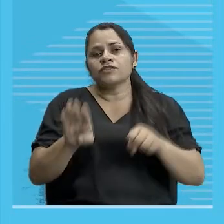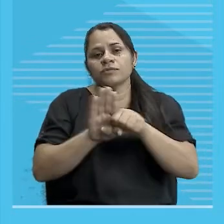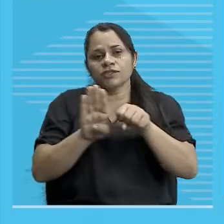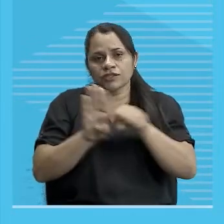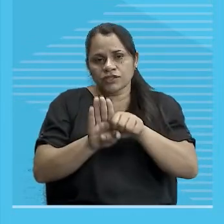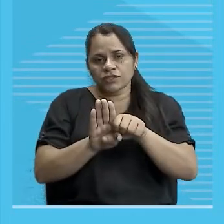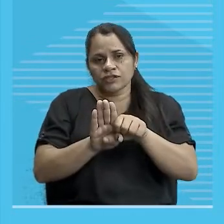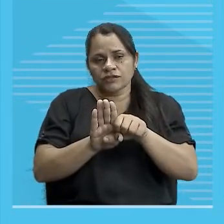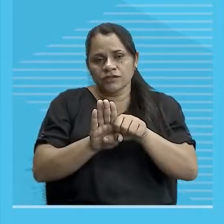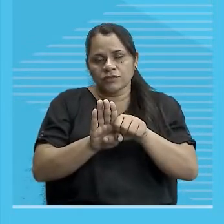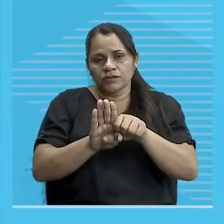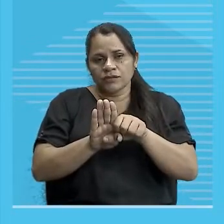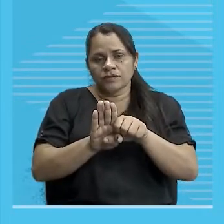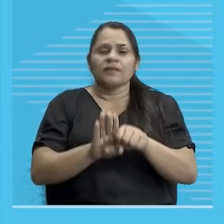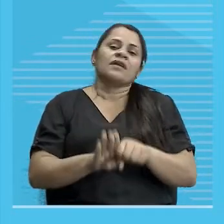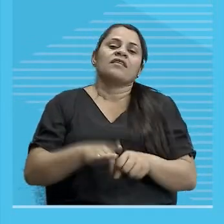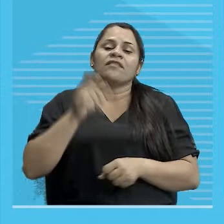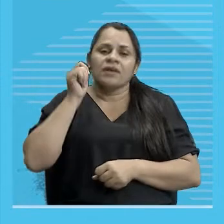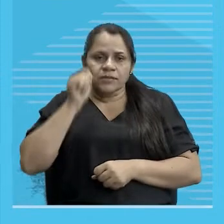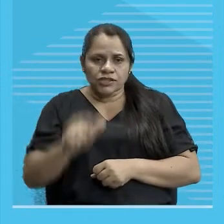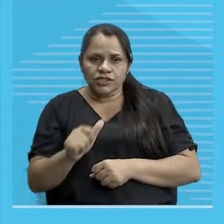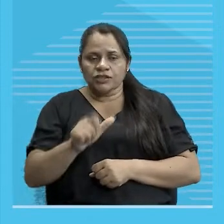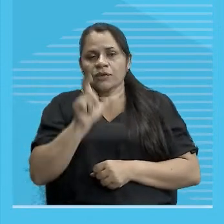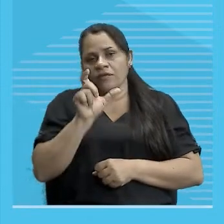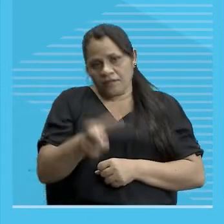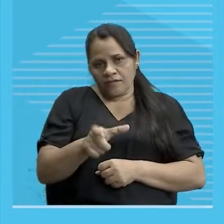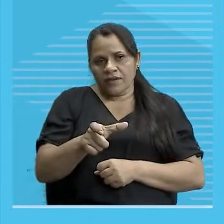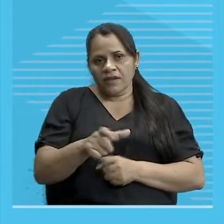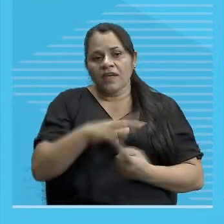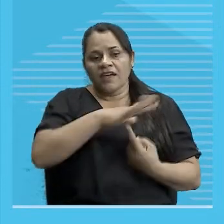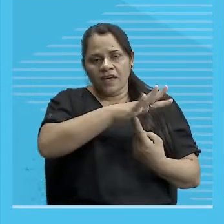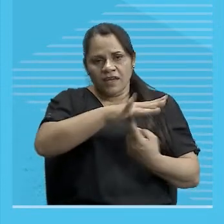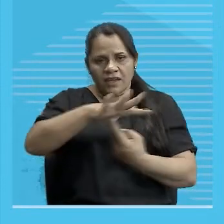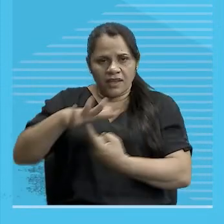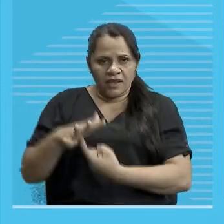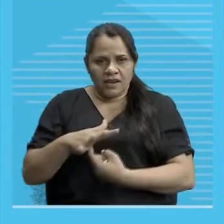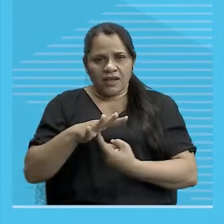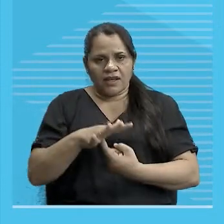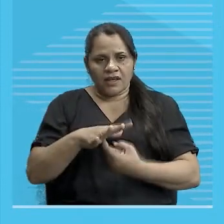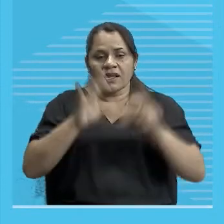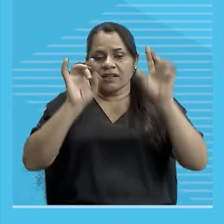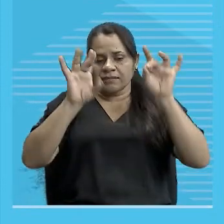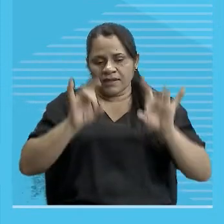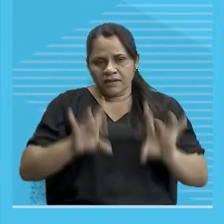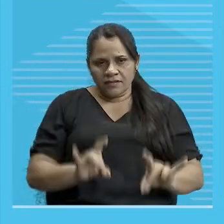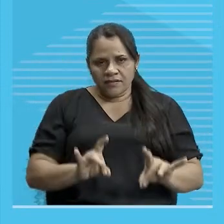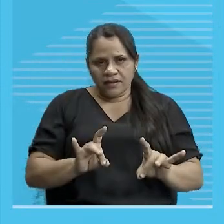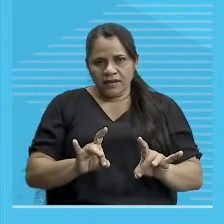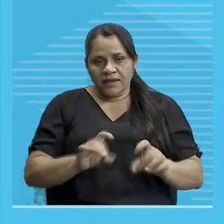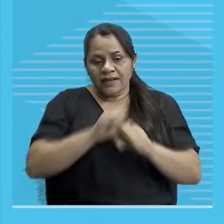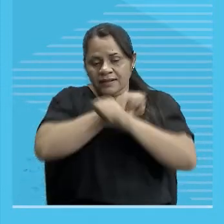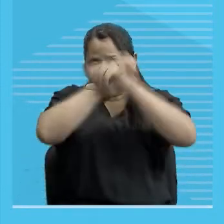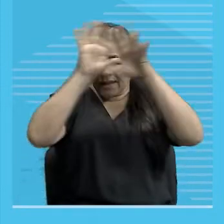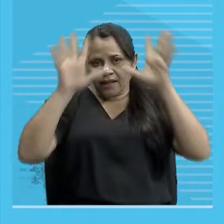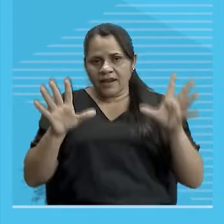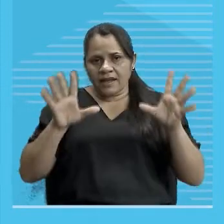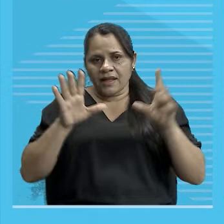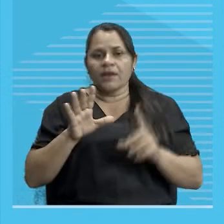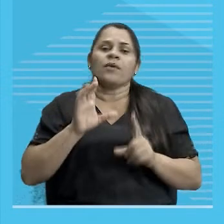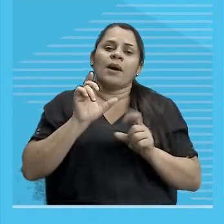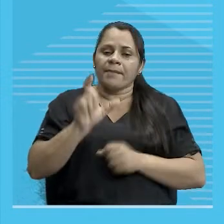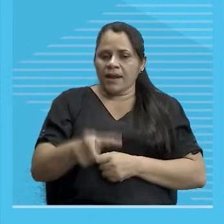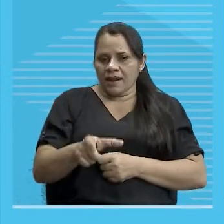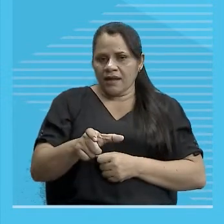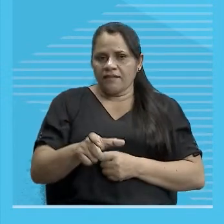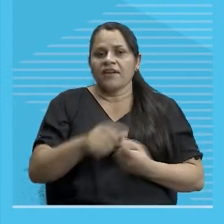feminino feira, está claramente especificado. Nós temos aí um especificativo, um apoio especificativo, está claríssimo. Feira de